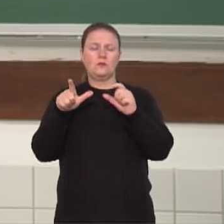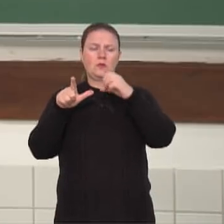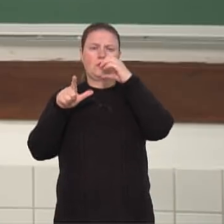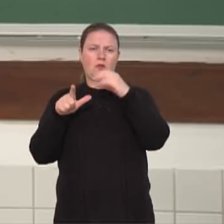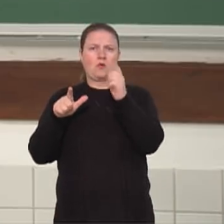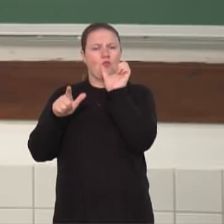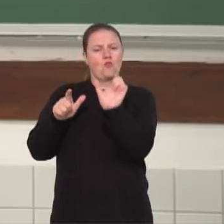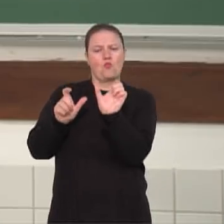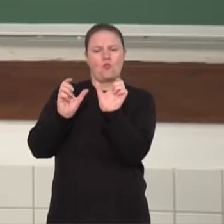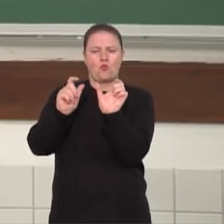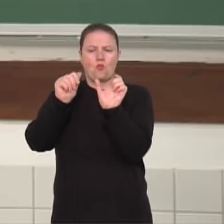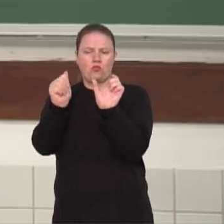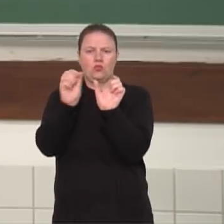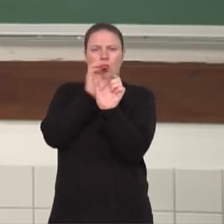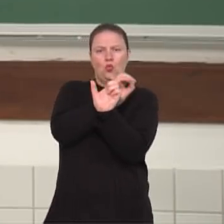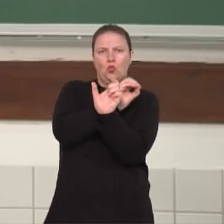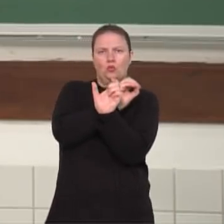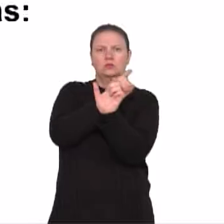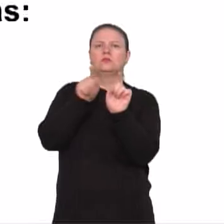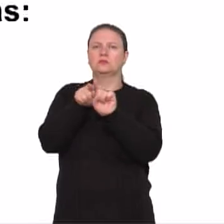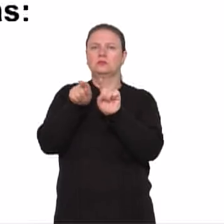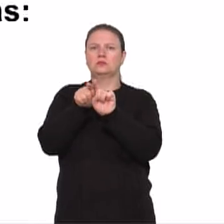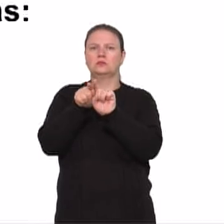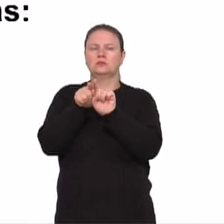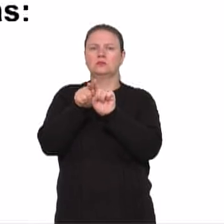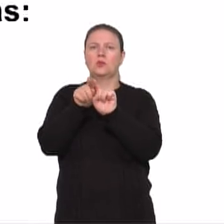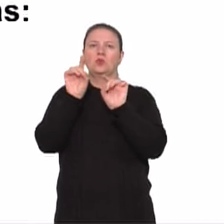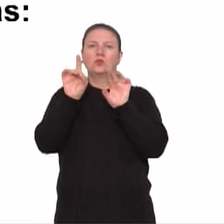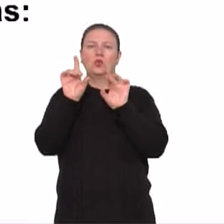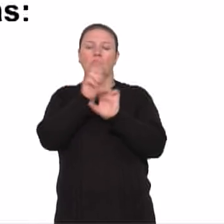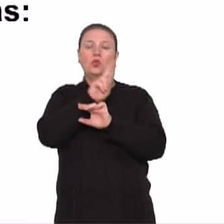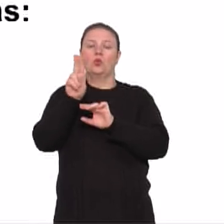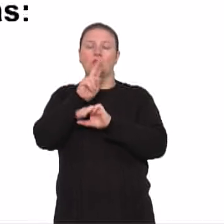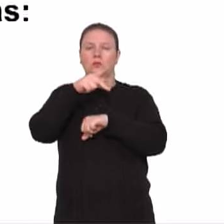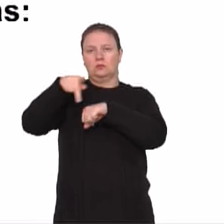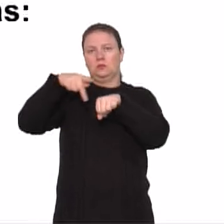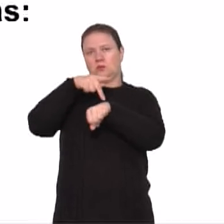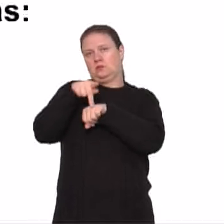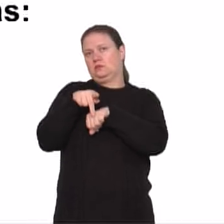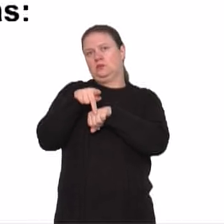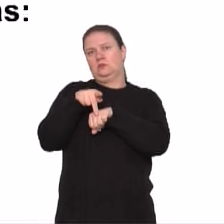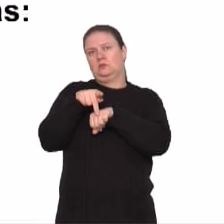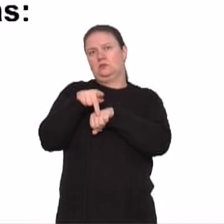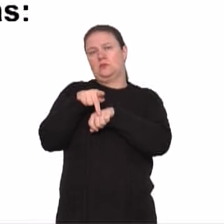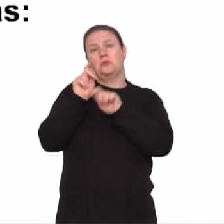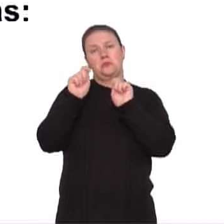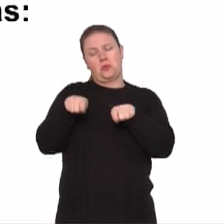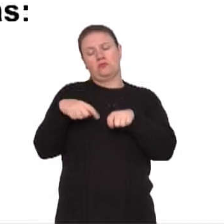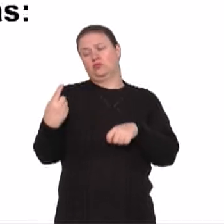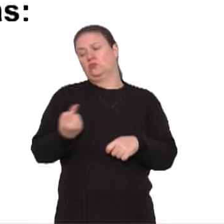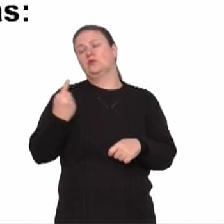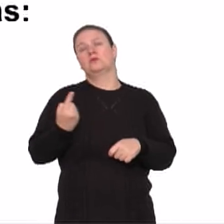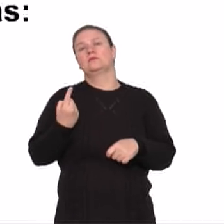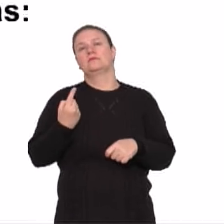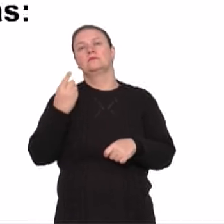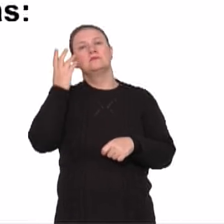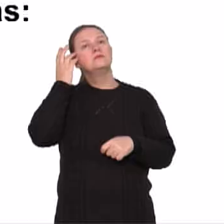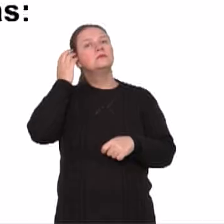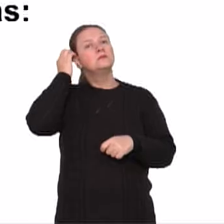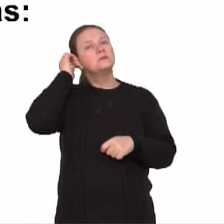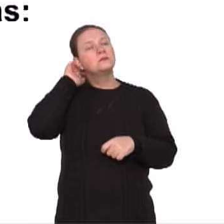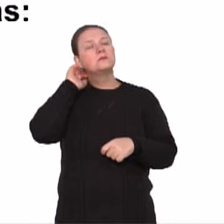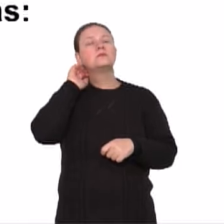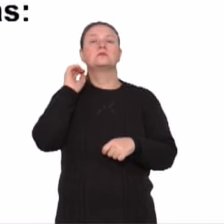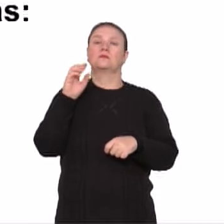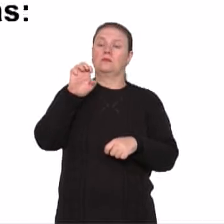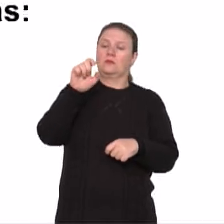os, e comecei só com Estados Unidos. Nesse caso, só está o nome do país, então eu faço no singular. O verbo ser fica Estados Unidos